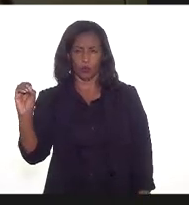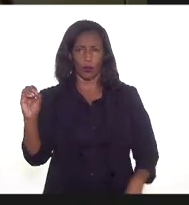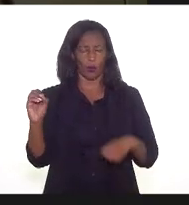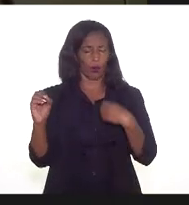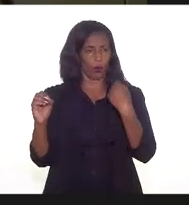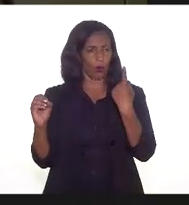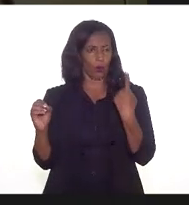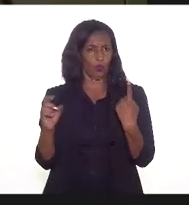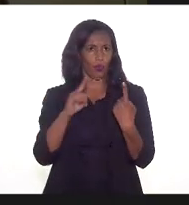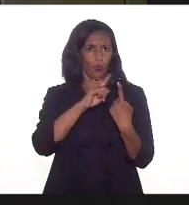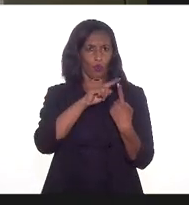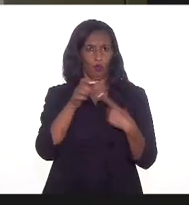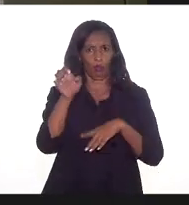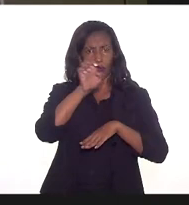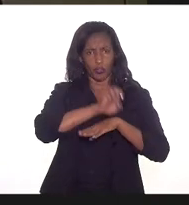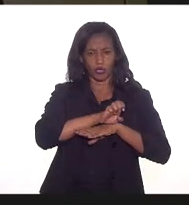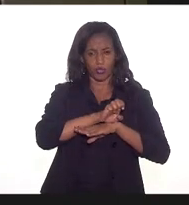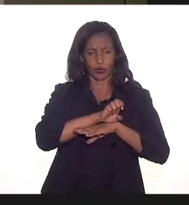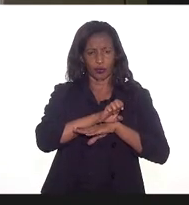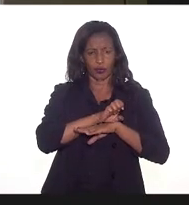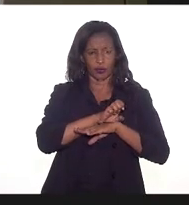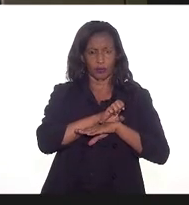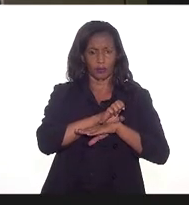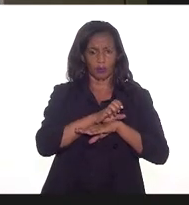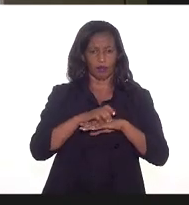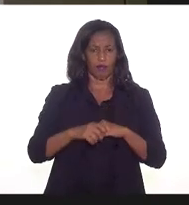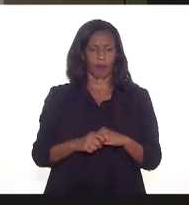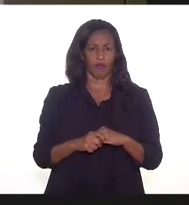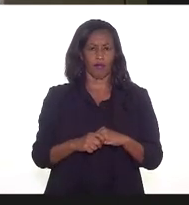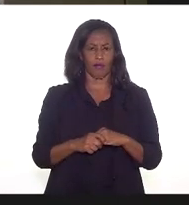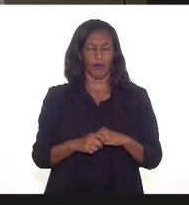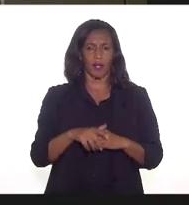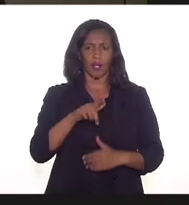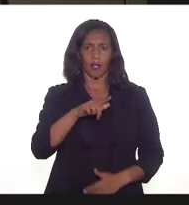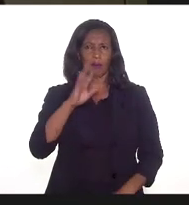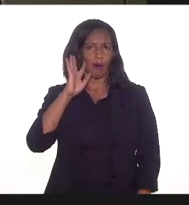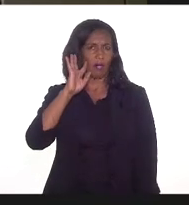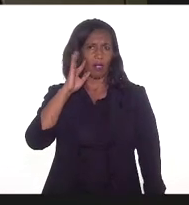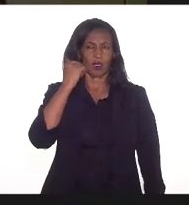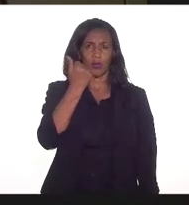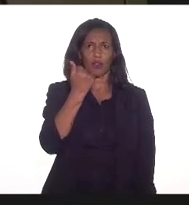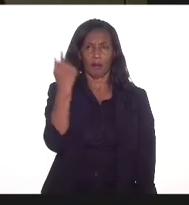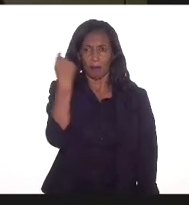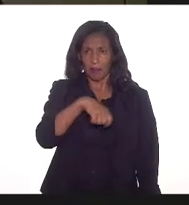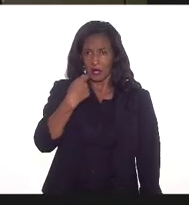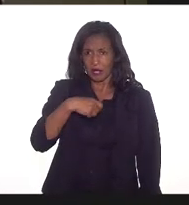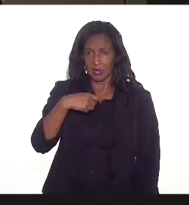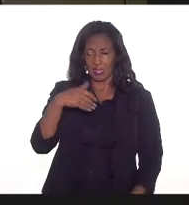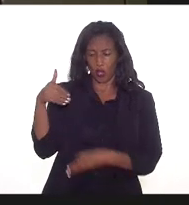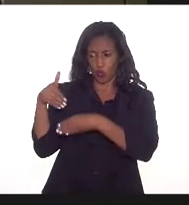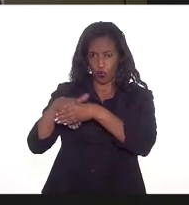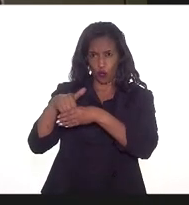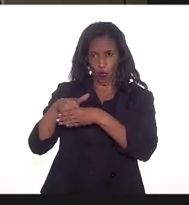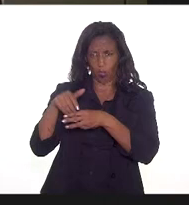1 pessoa do Estado, que para tomar decisão tem que ter o voto dos